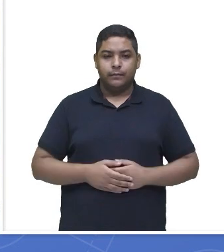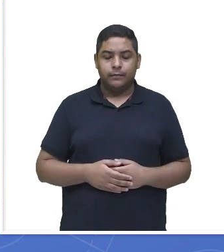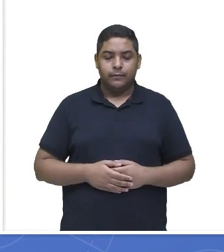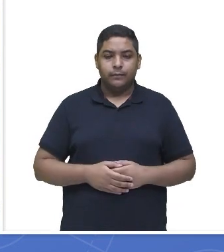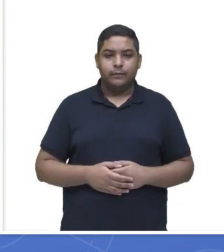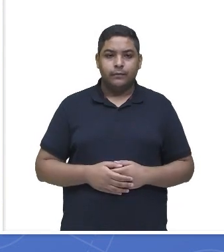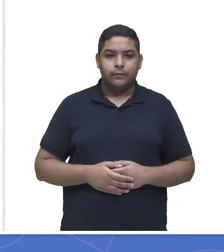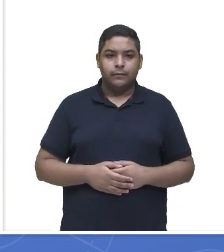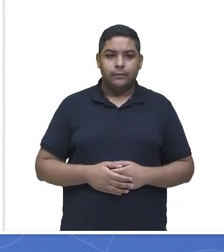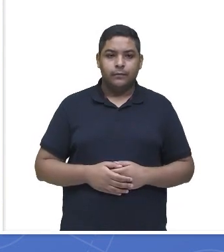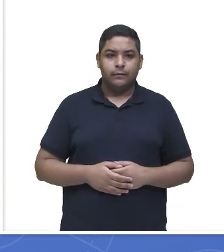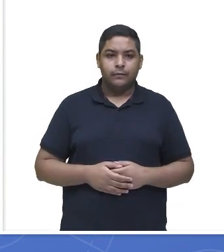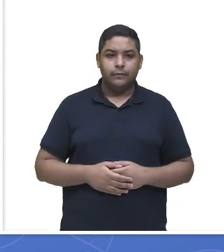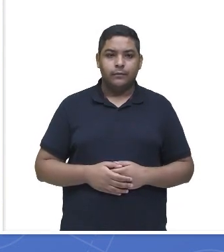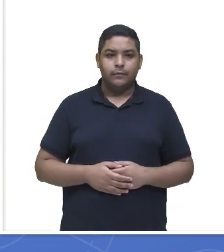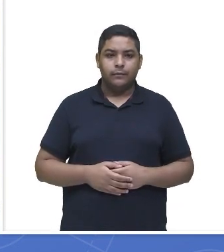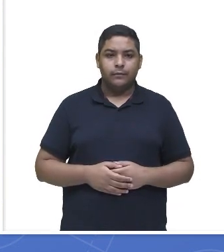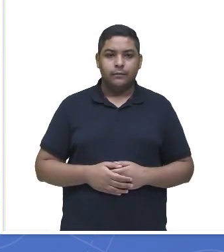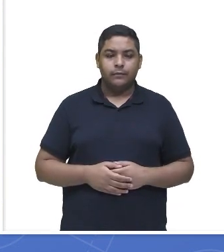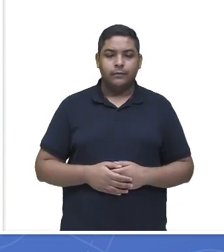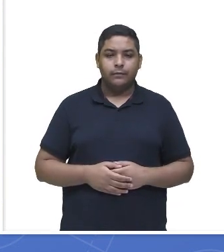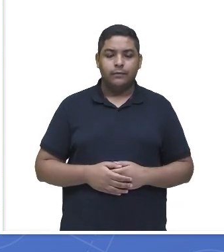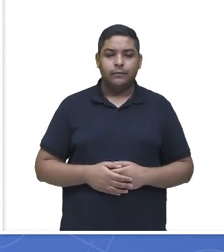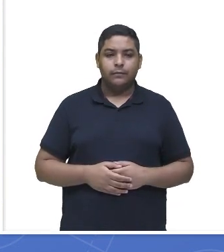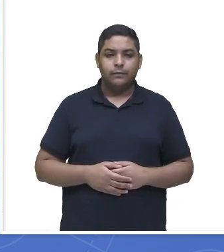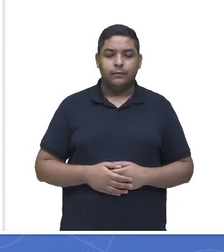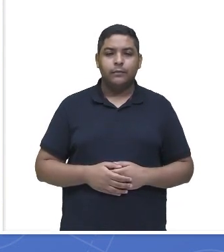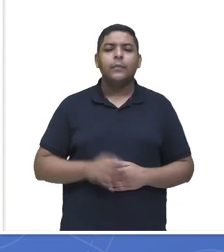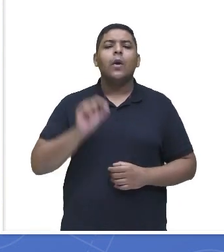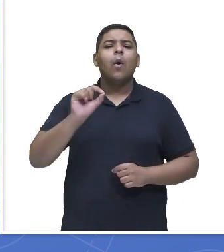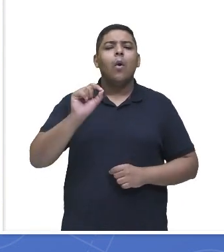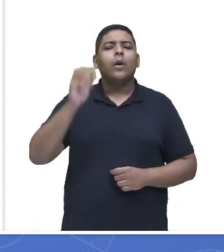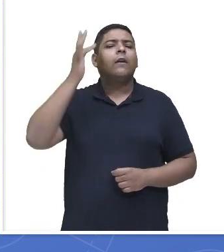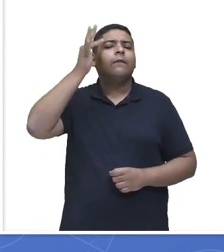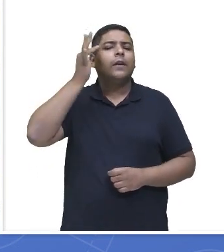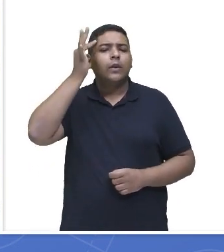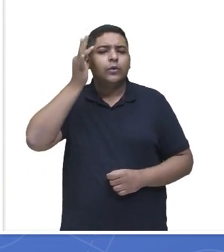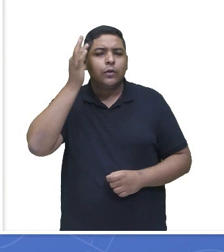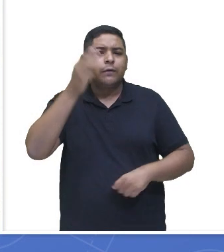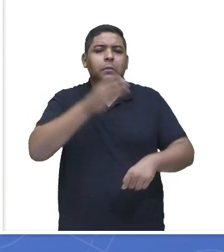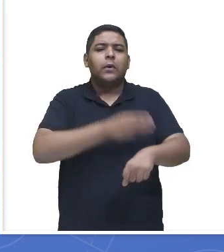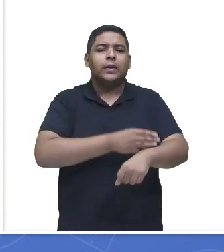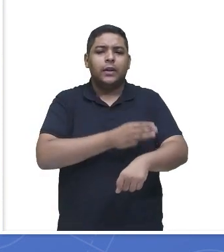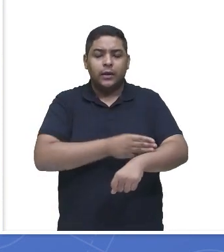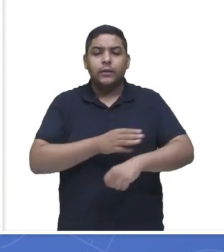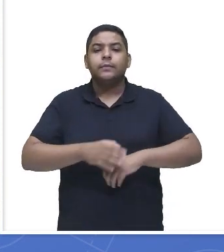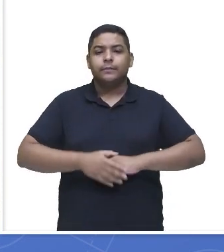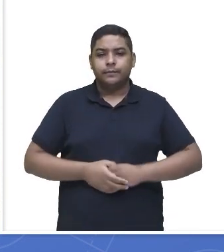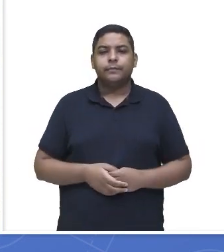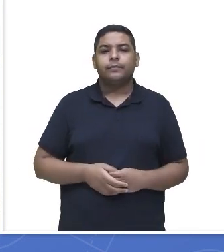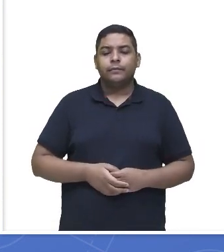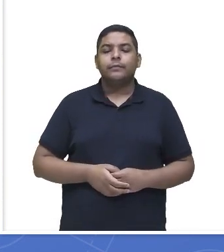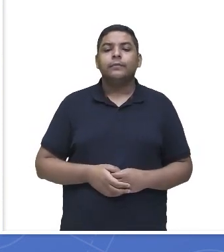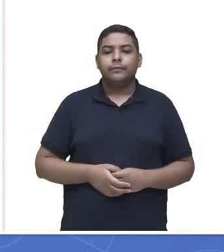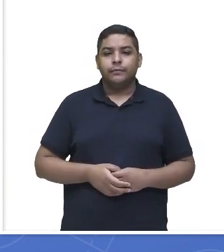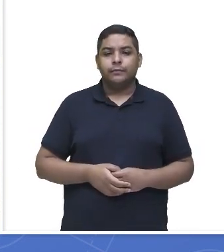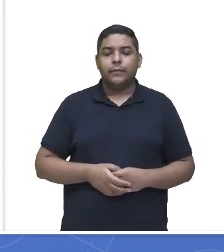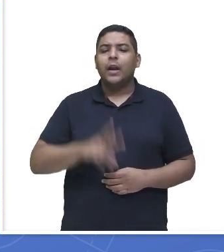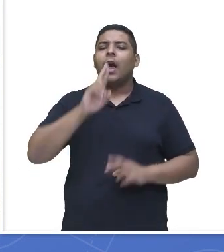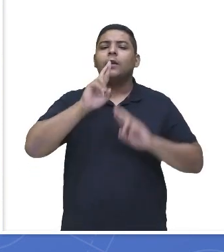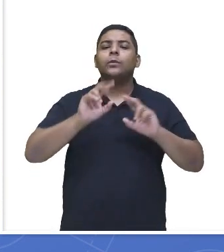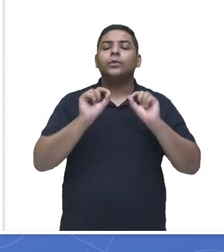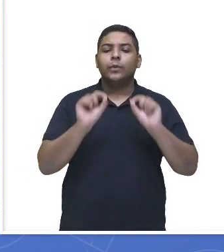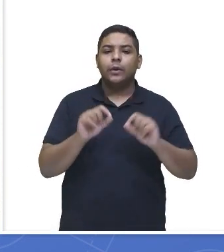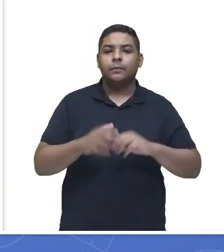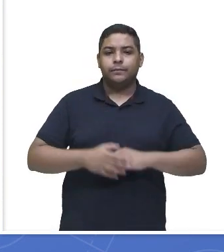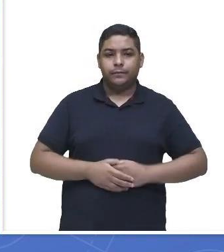seguinte pergunta, né? A ideia de o que é a filosofia moderna, o que era essa filosofia moderna. E a resposta diz para nós o